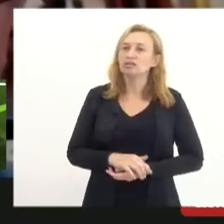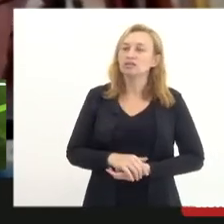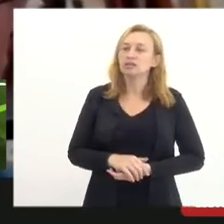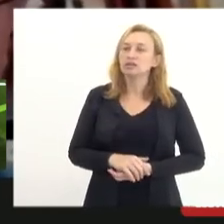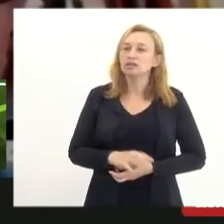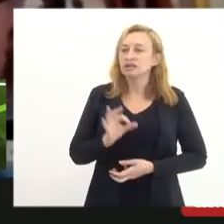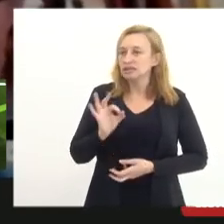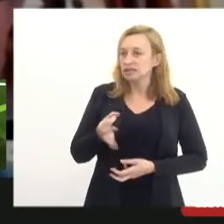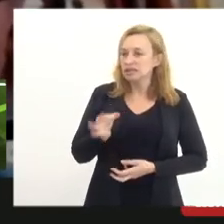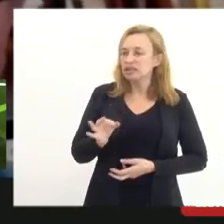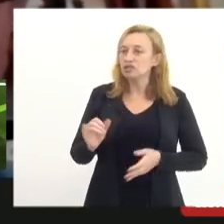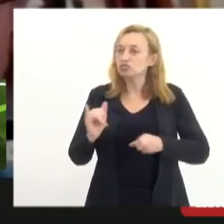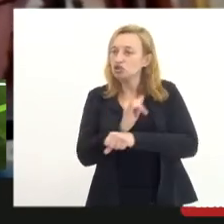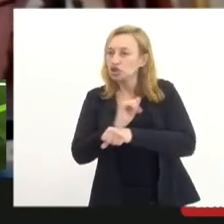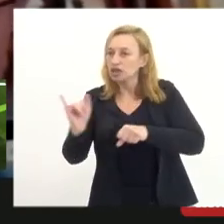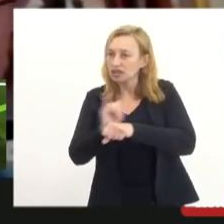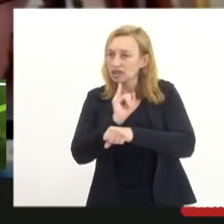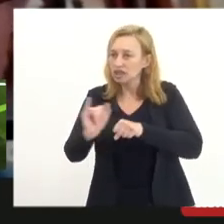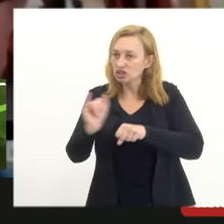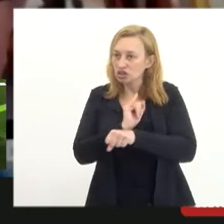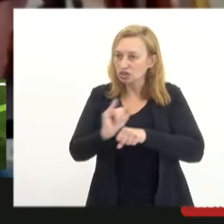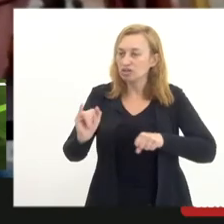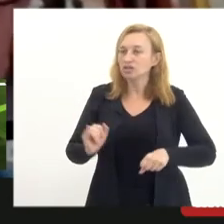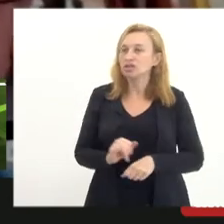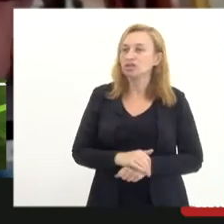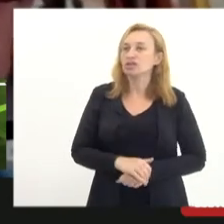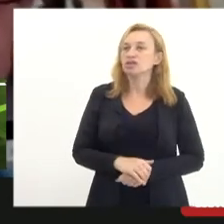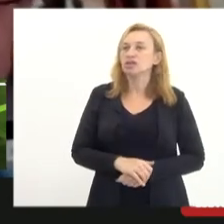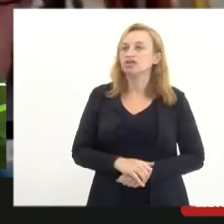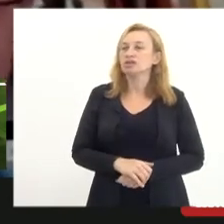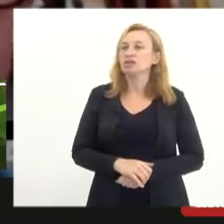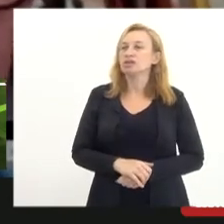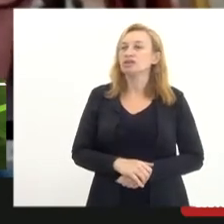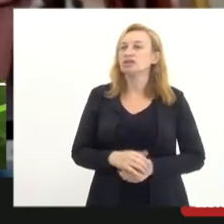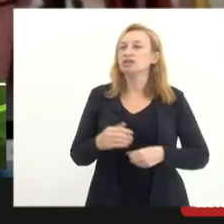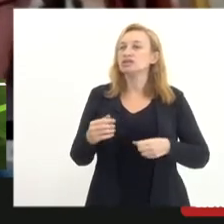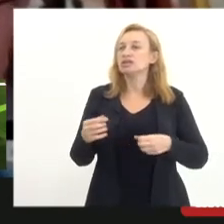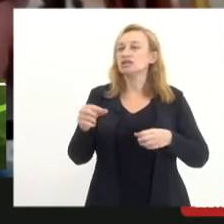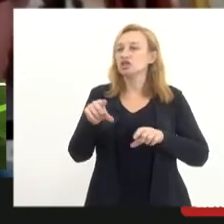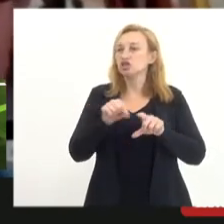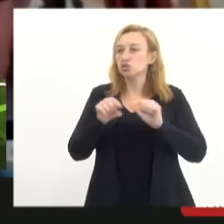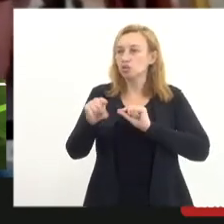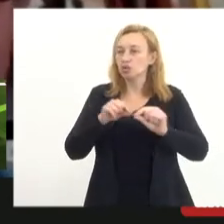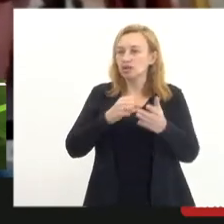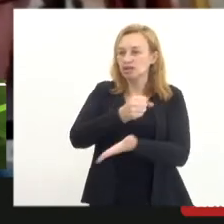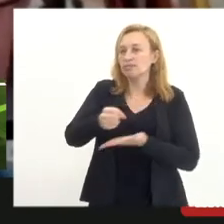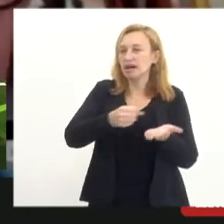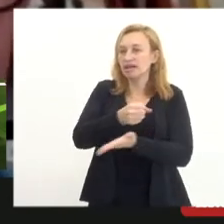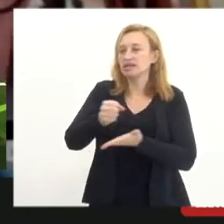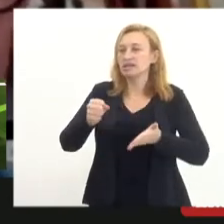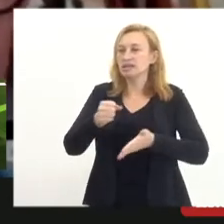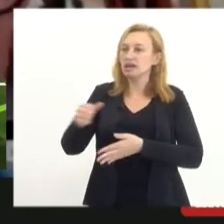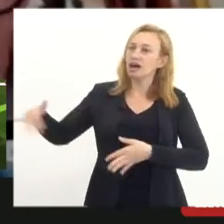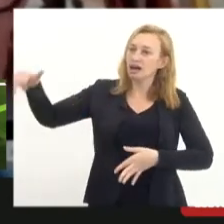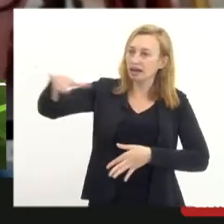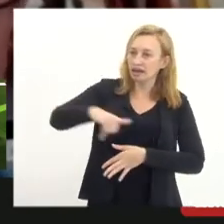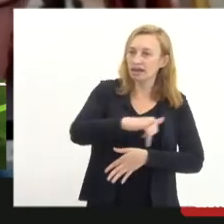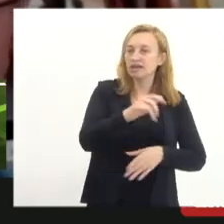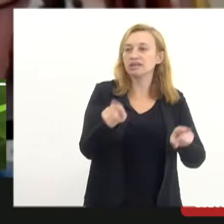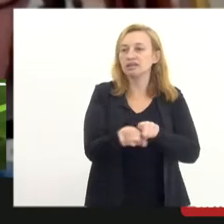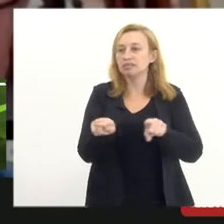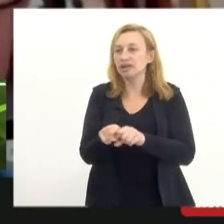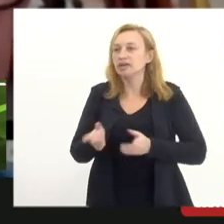perspectiva, alguma estratégia em termos dessas opções de base aérea e marítima, se existe já